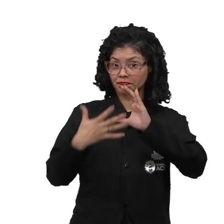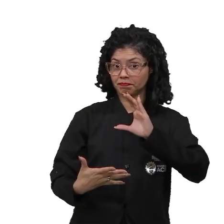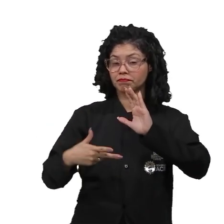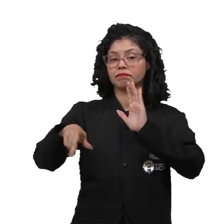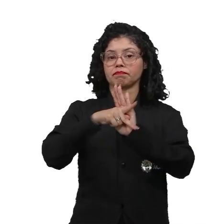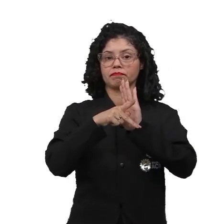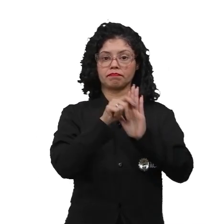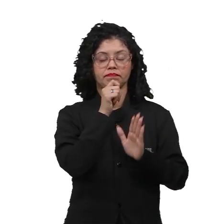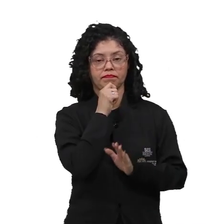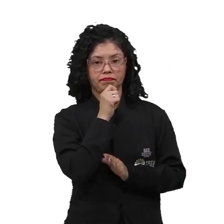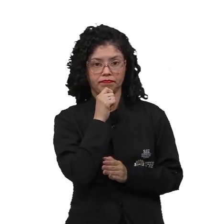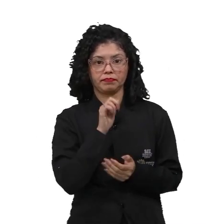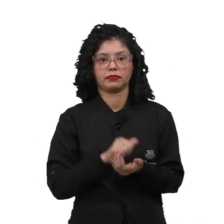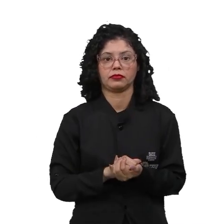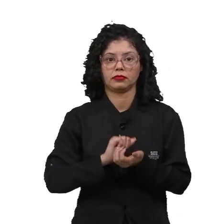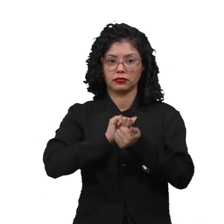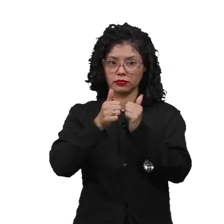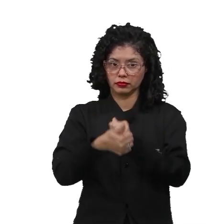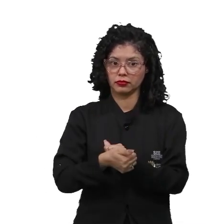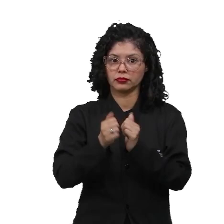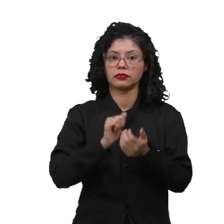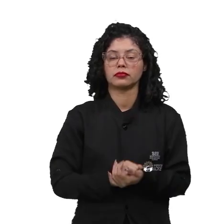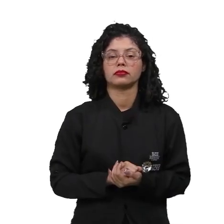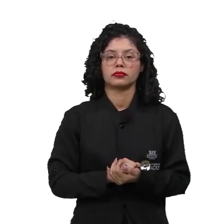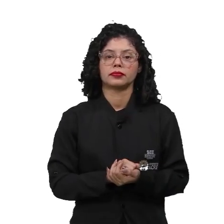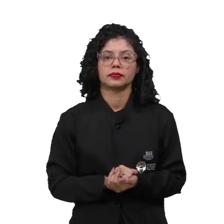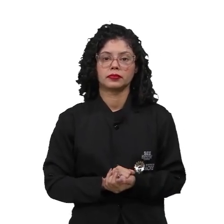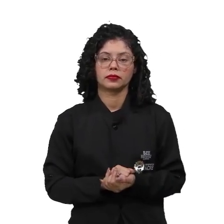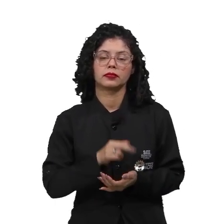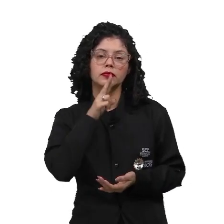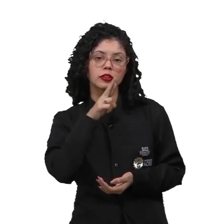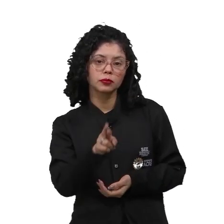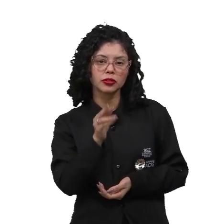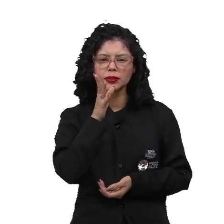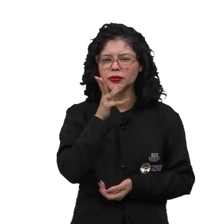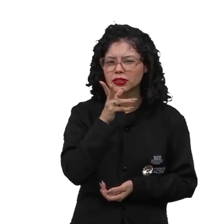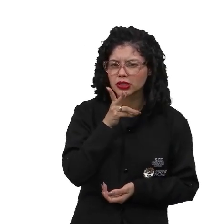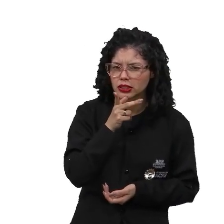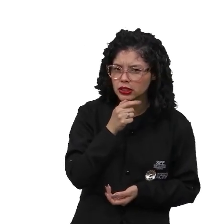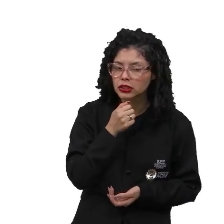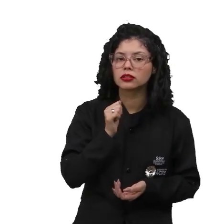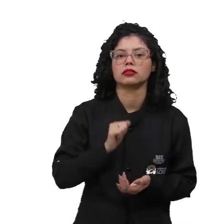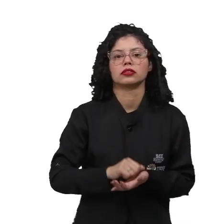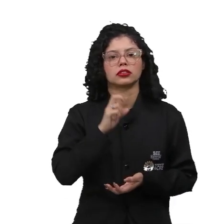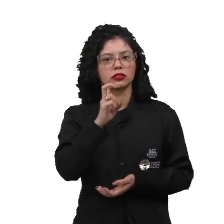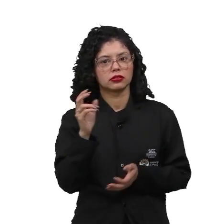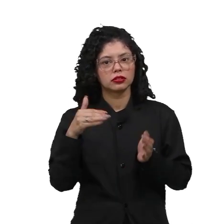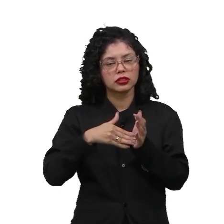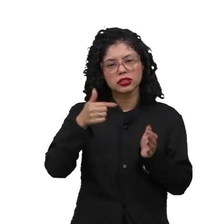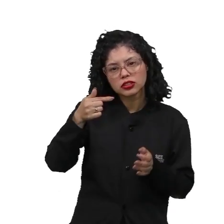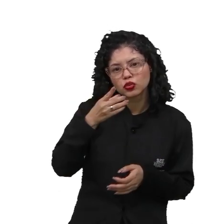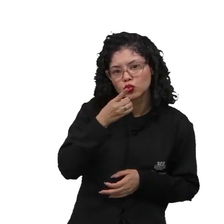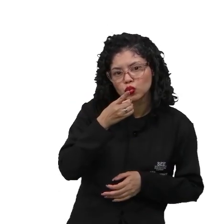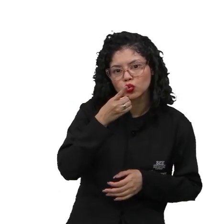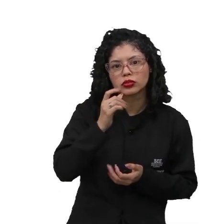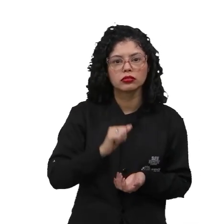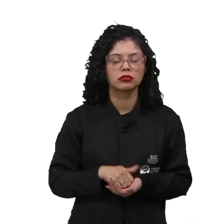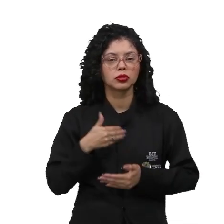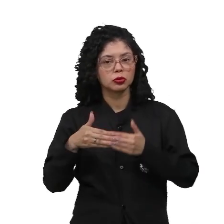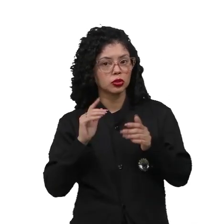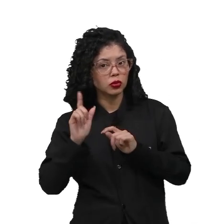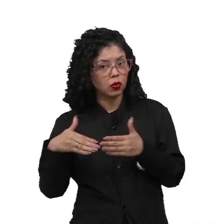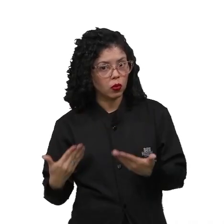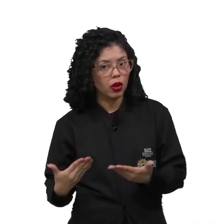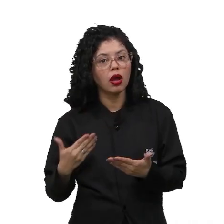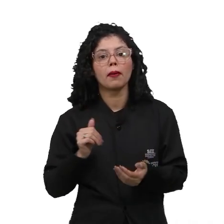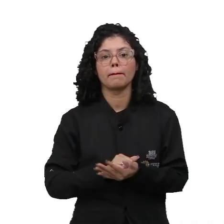né, dessa imunidade adaptativa, né, que é uma resposta mais lenta, né, ela pode levar de 5 a 7 dias, né, dependendo do